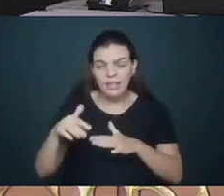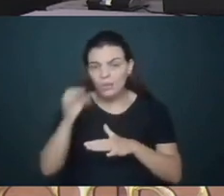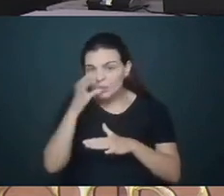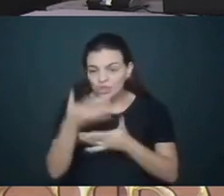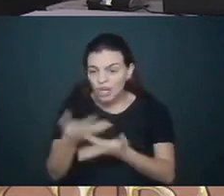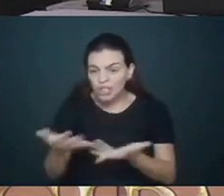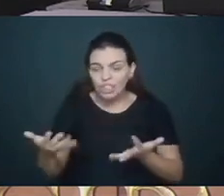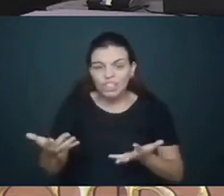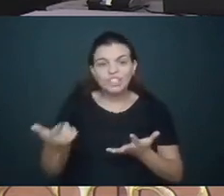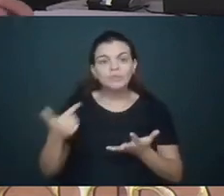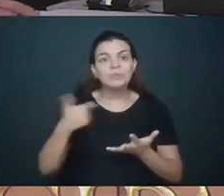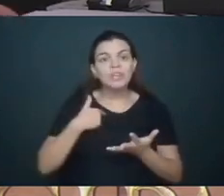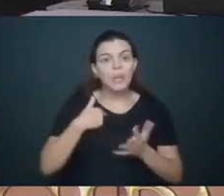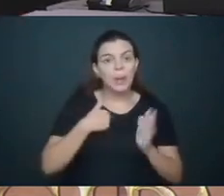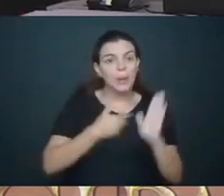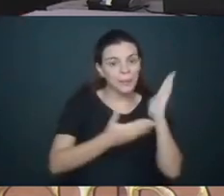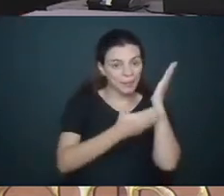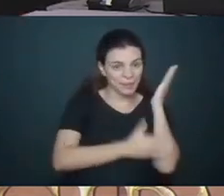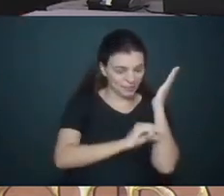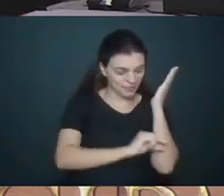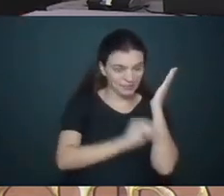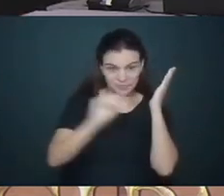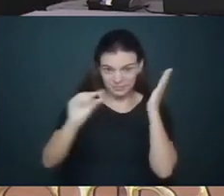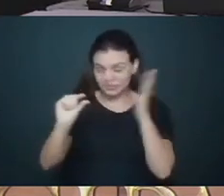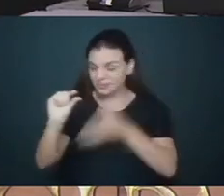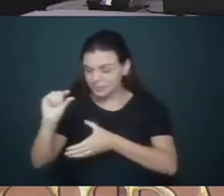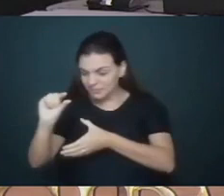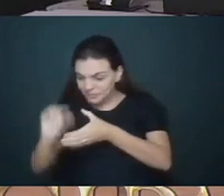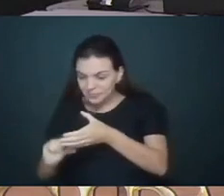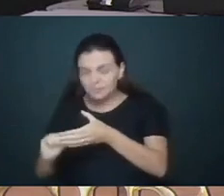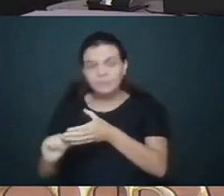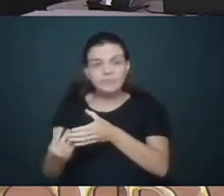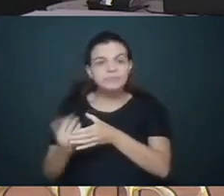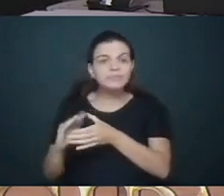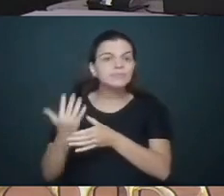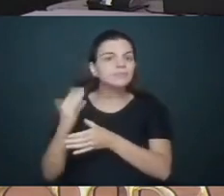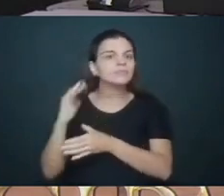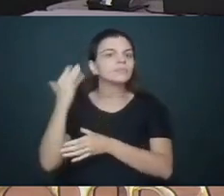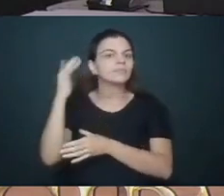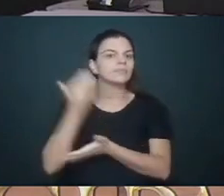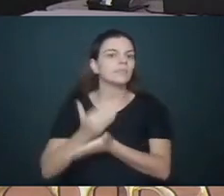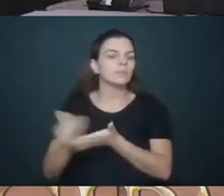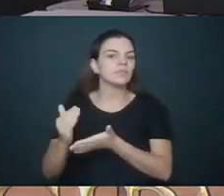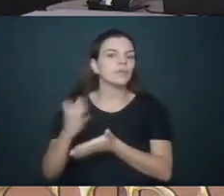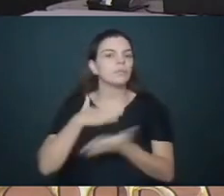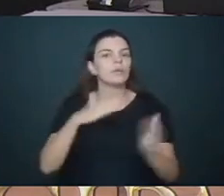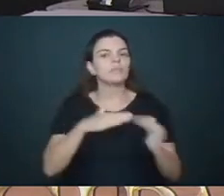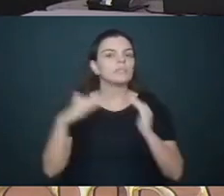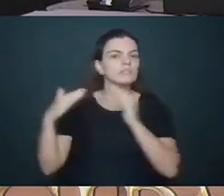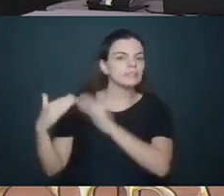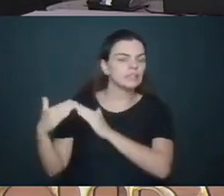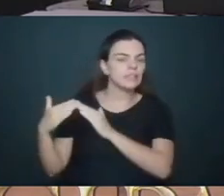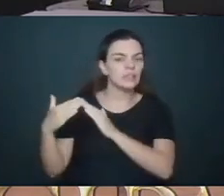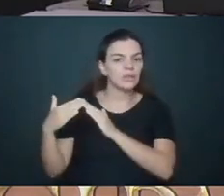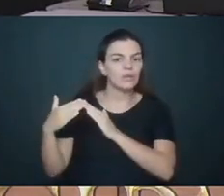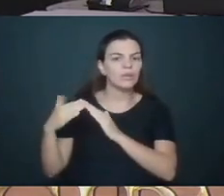enxertada, eu queria ver produzir, isso não era coisa nova. Muito bem, plantei no jardim. O vizinho, que tinha 2 terrenos baldios do lado,